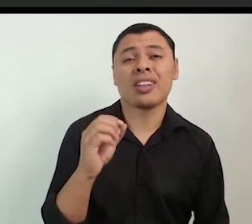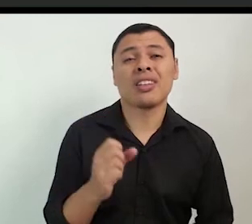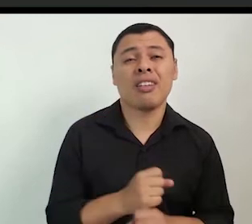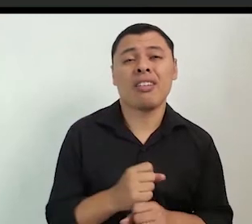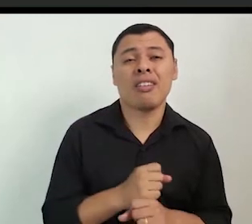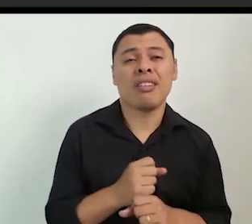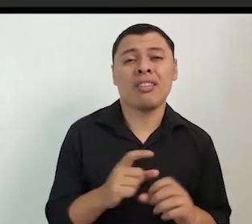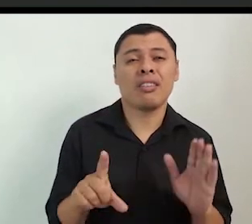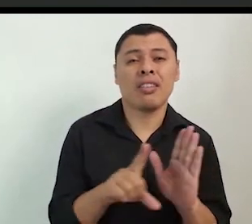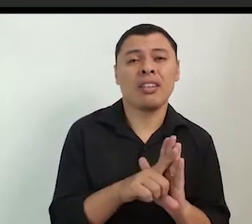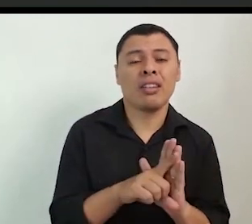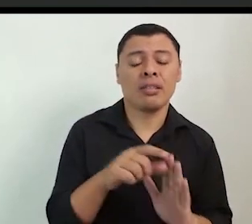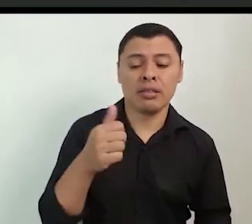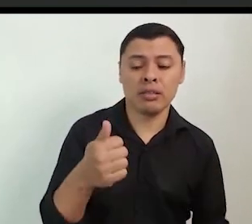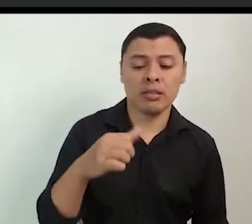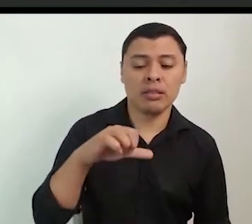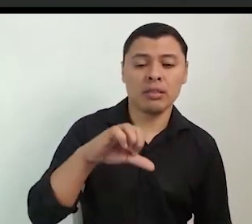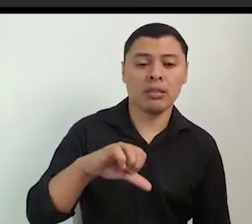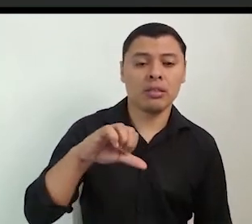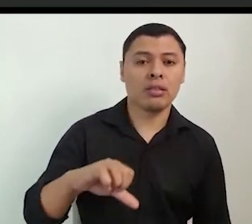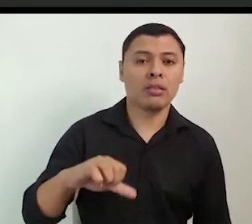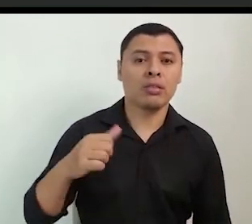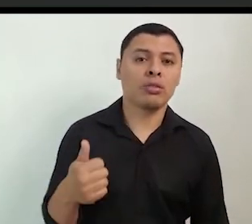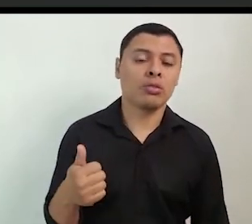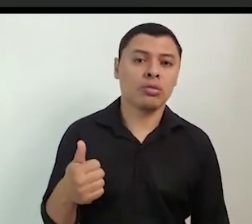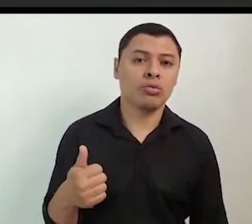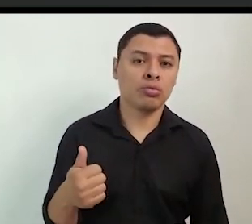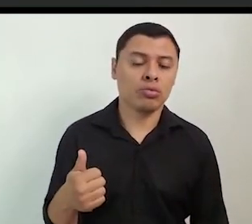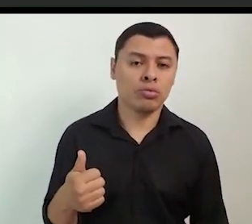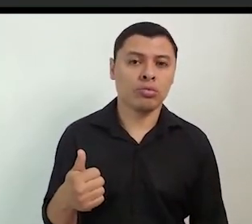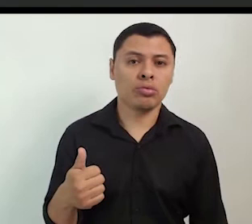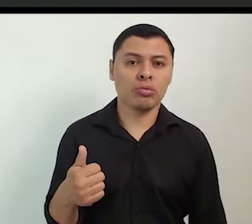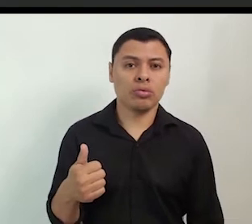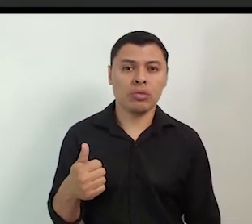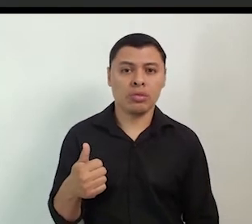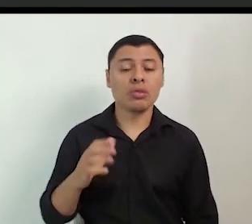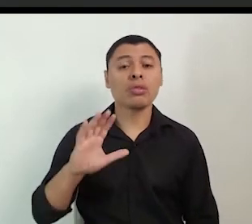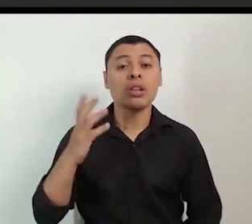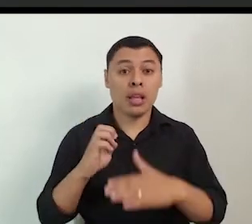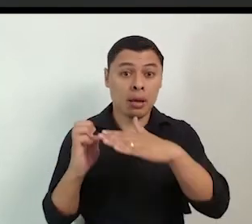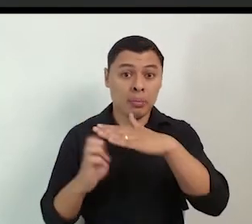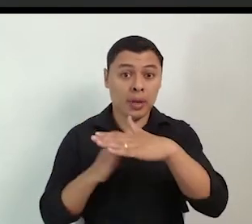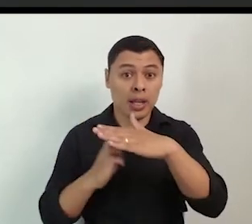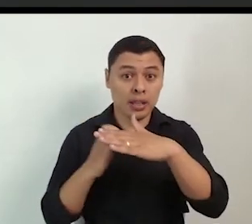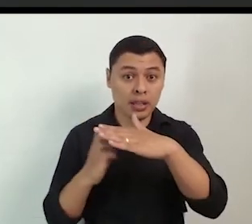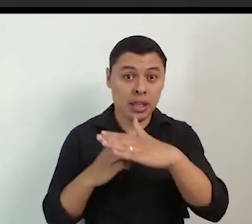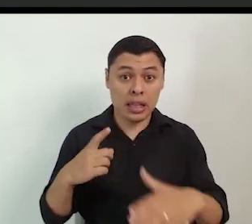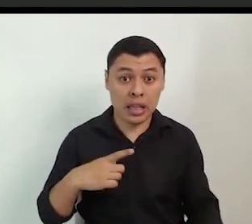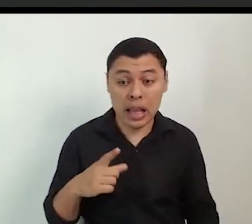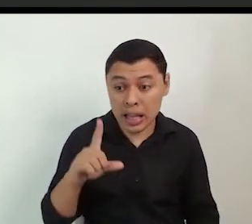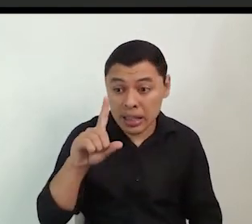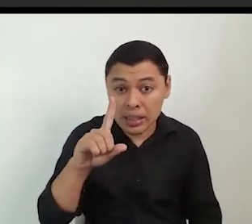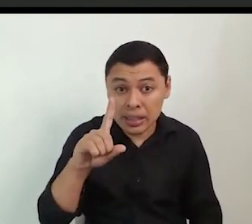de 91, né? E que uma empresa a partir de 100 funcionários, ela já tem que